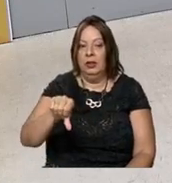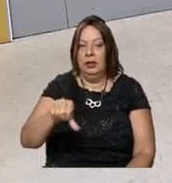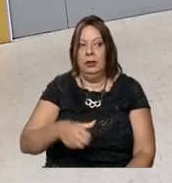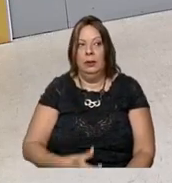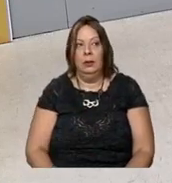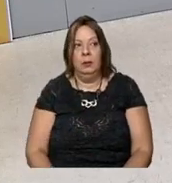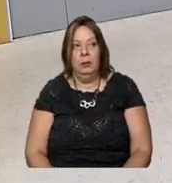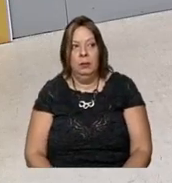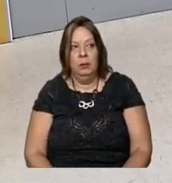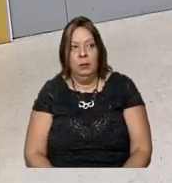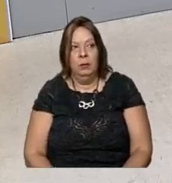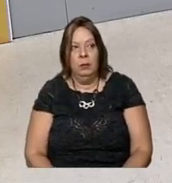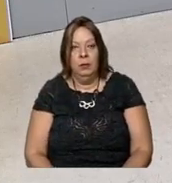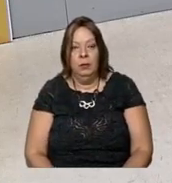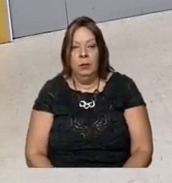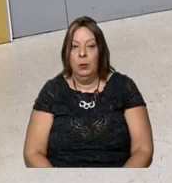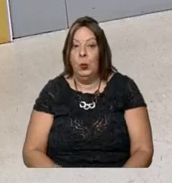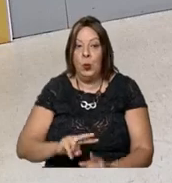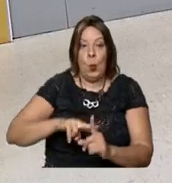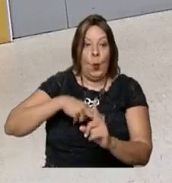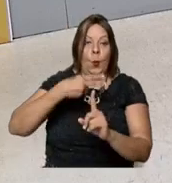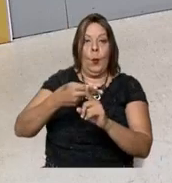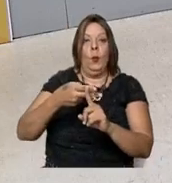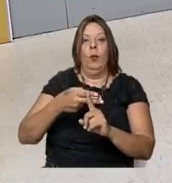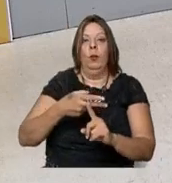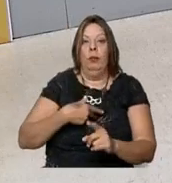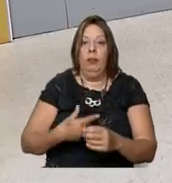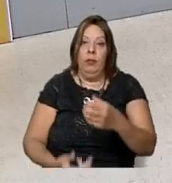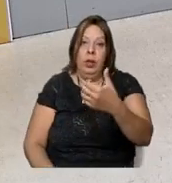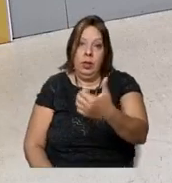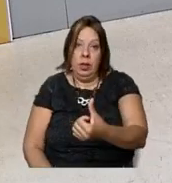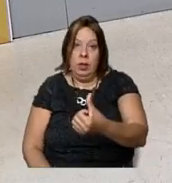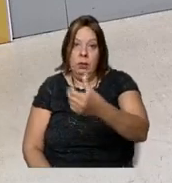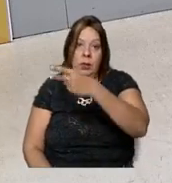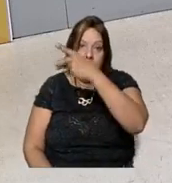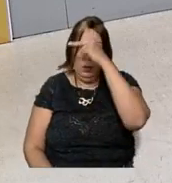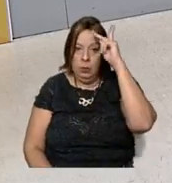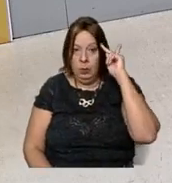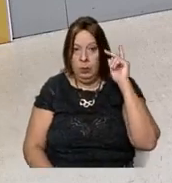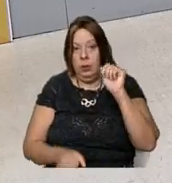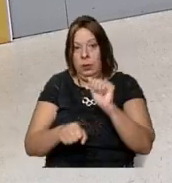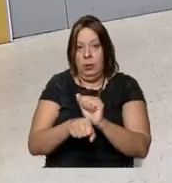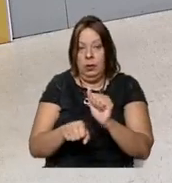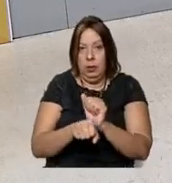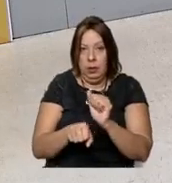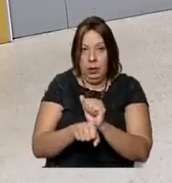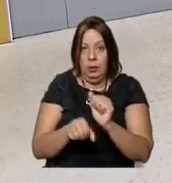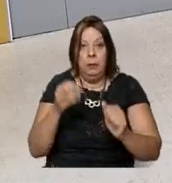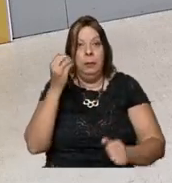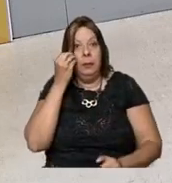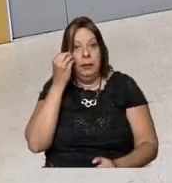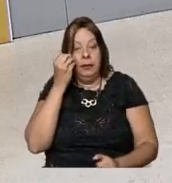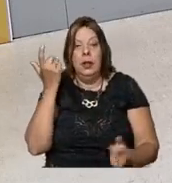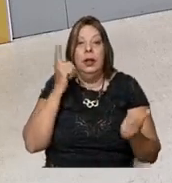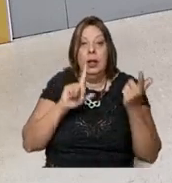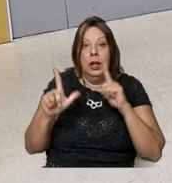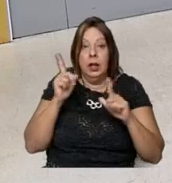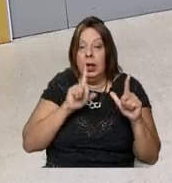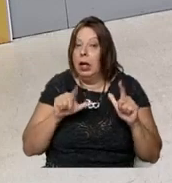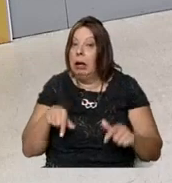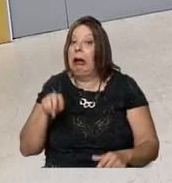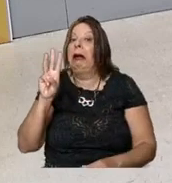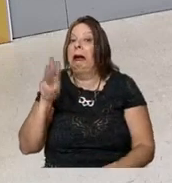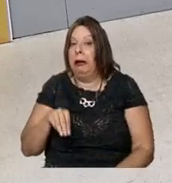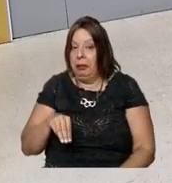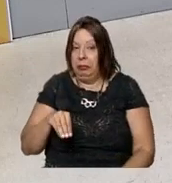29. 29, dobrou aí a expectativa. Já são seis títulos esperando a bolinha decisiva que teima em não